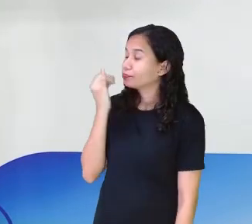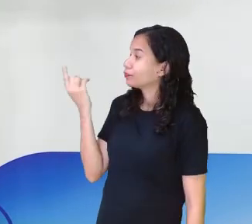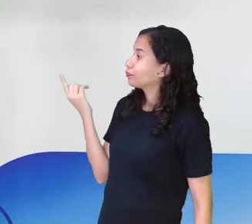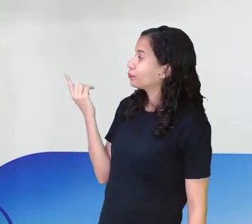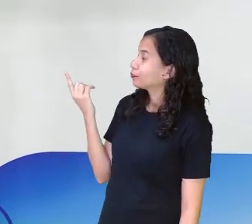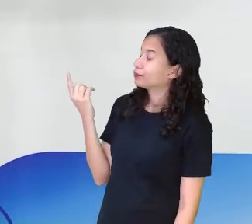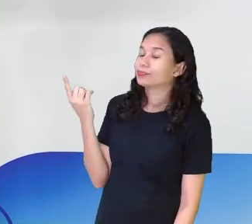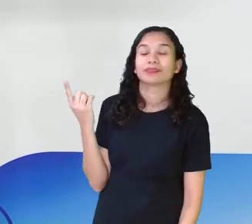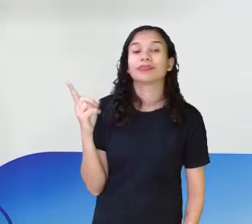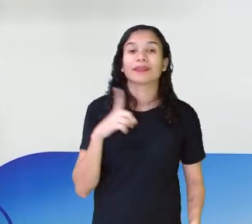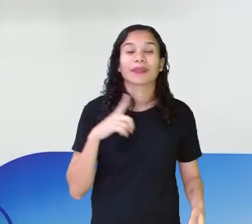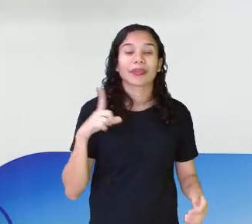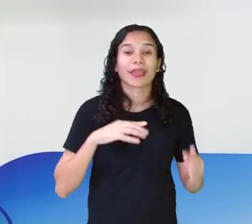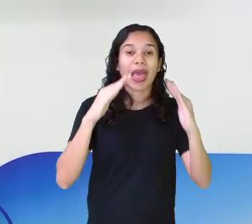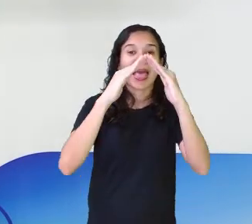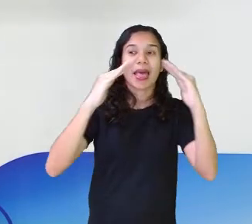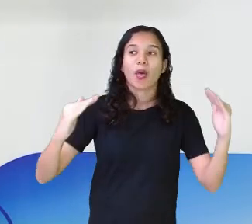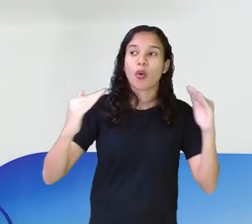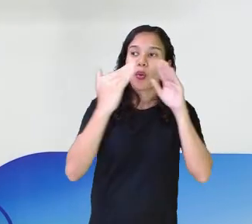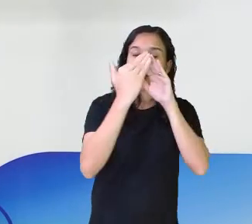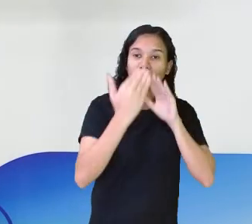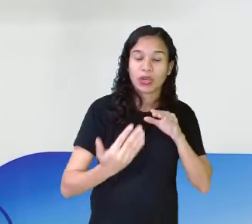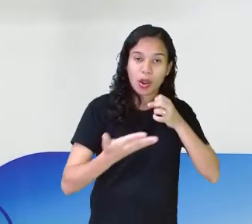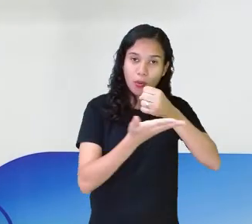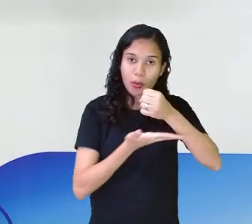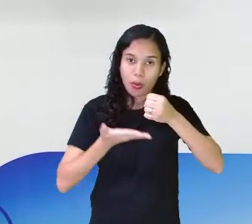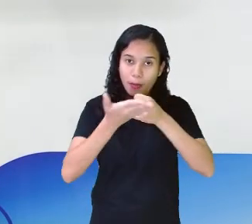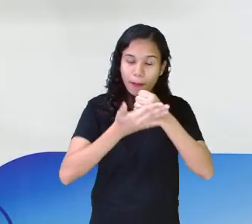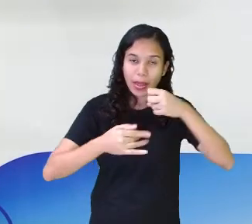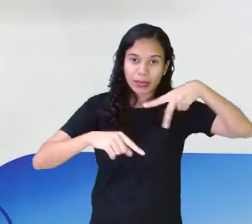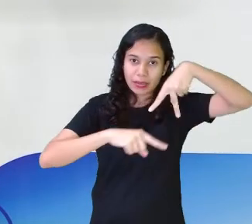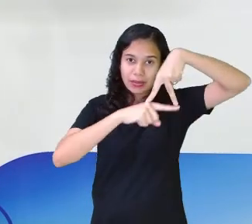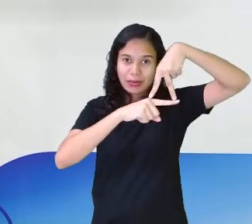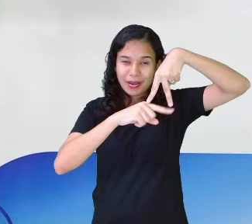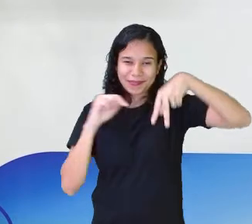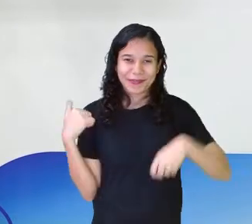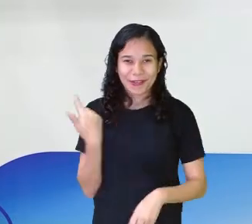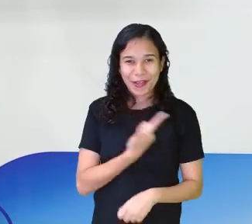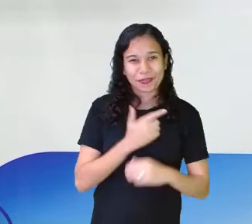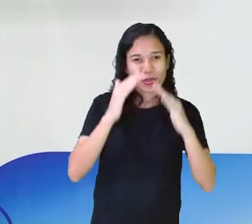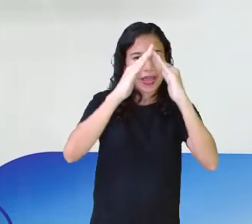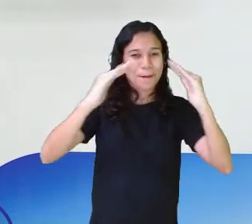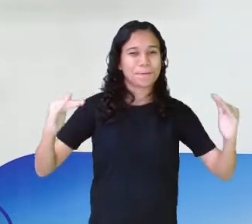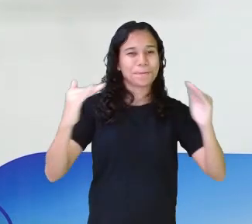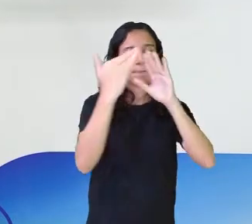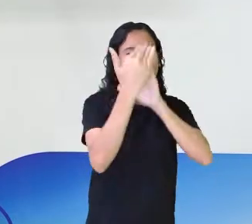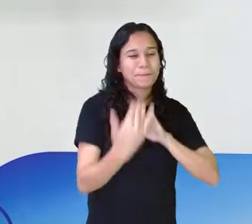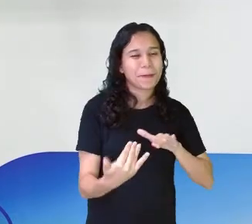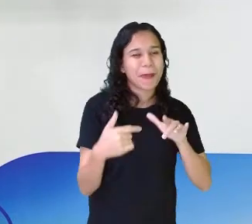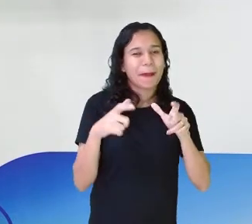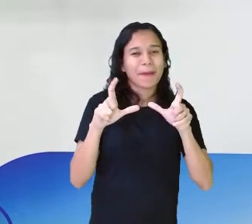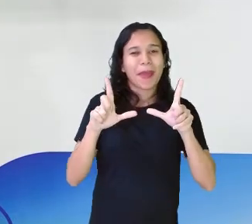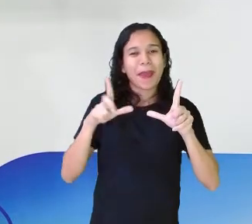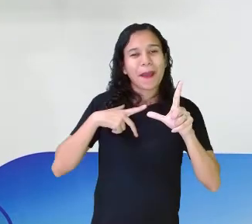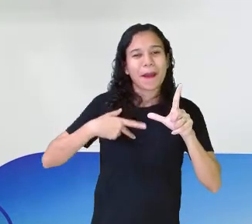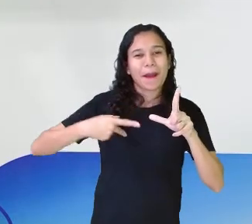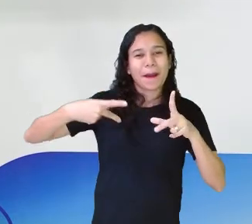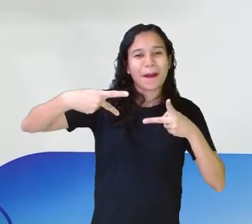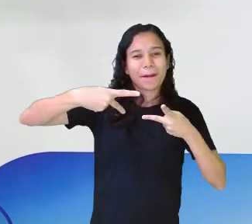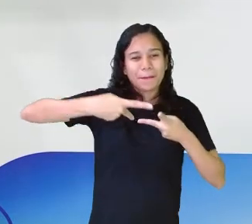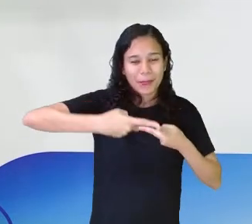eu tenho um triangular, né? Olha aqui a minha pirâmide, né? A nossa querida pirâmide.